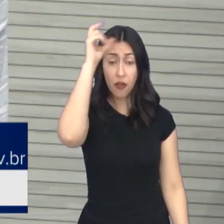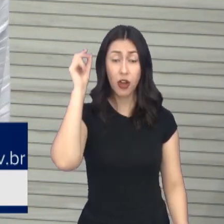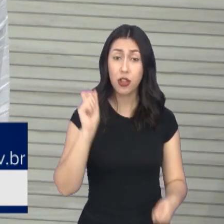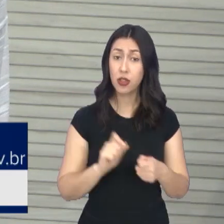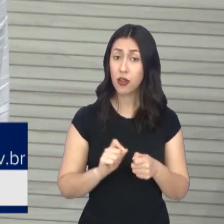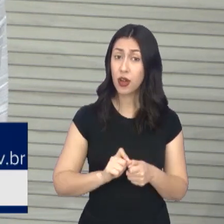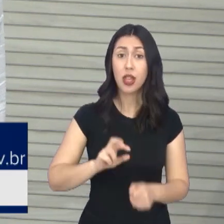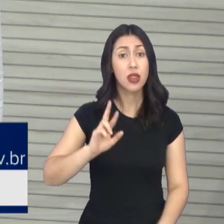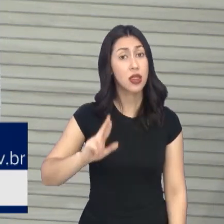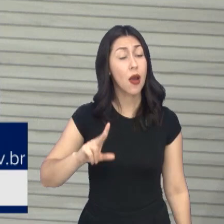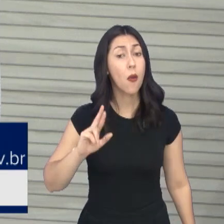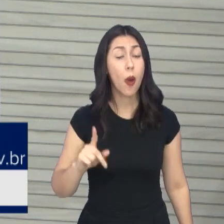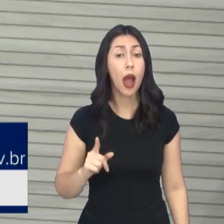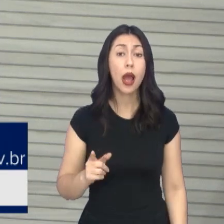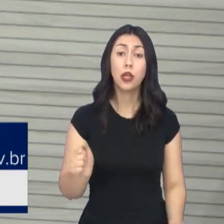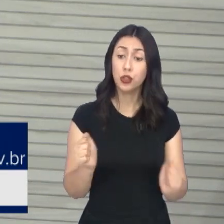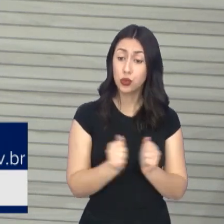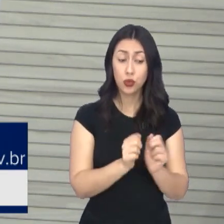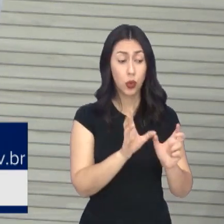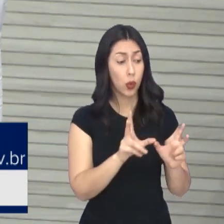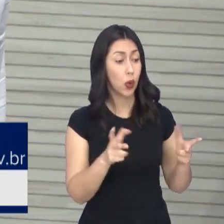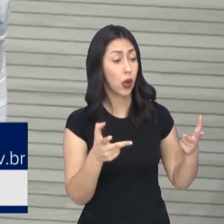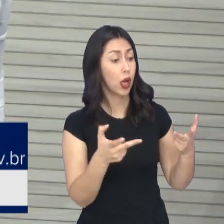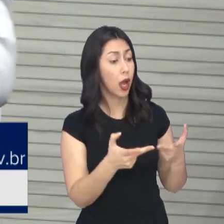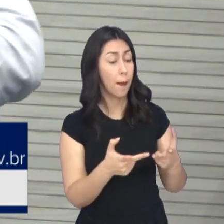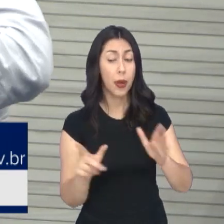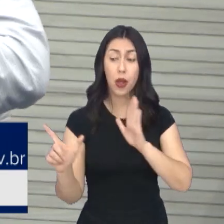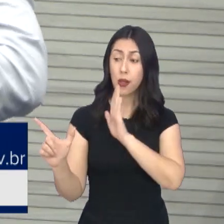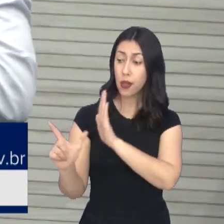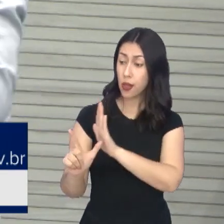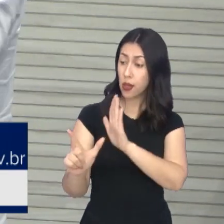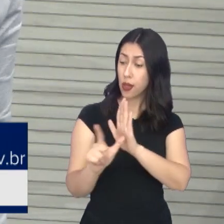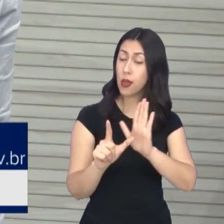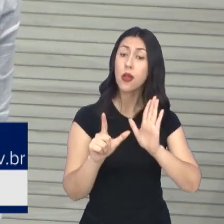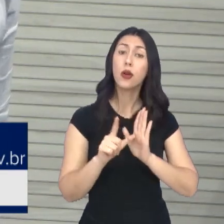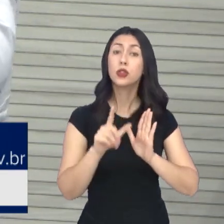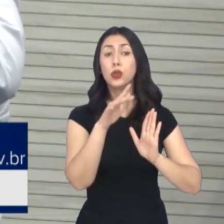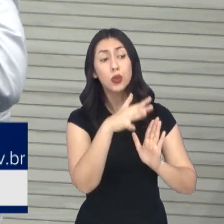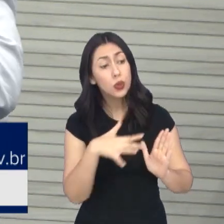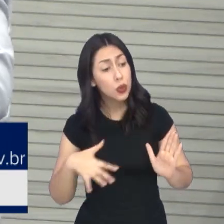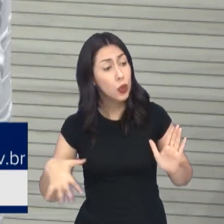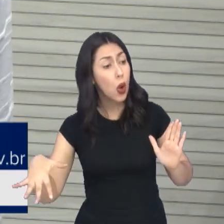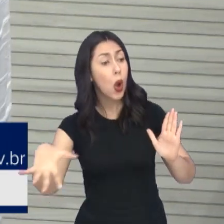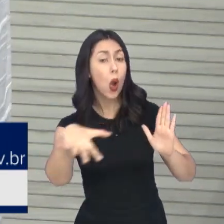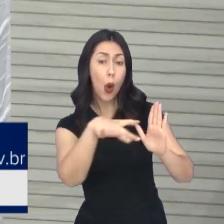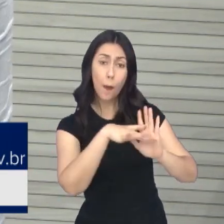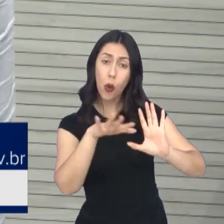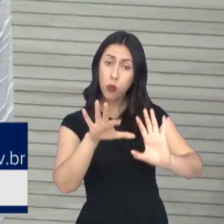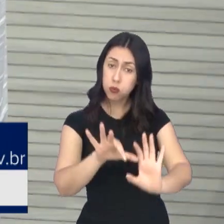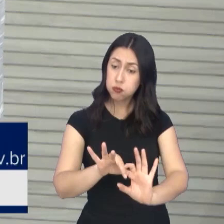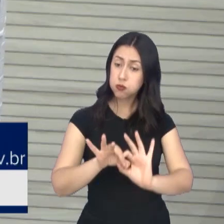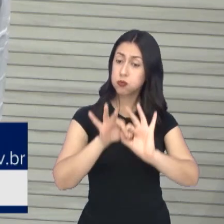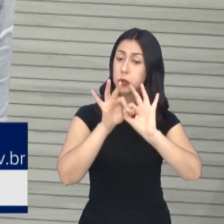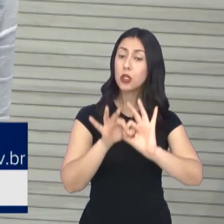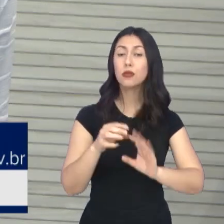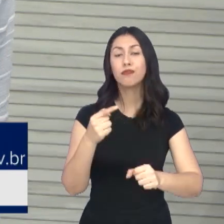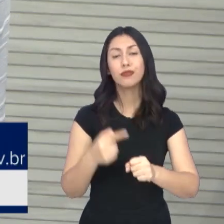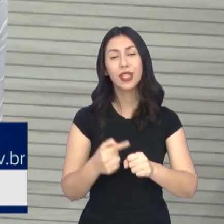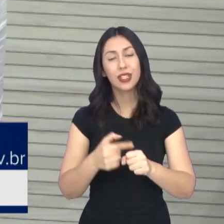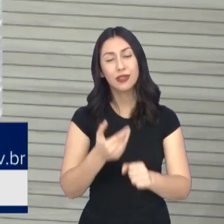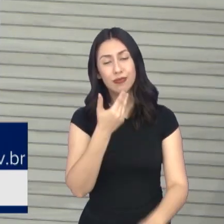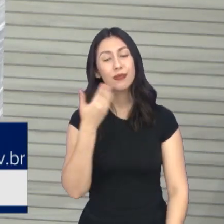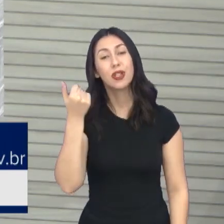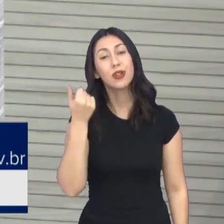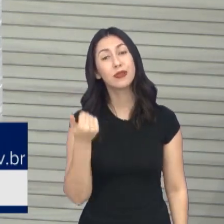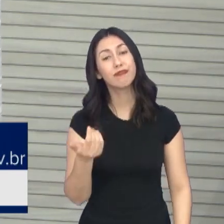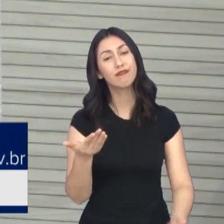é o prefeito, é a Câmara, é o comércio, são todo mundo no objetivo só de uma cidade melhor. Isso